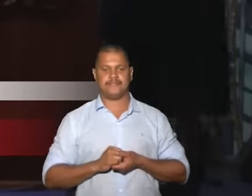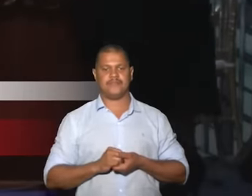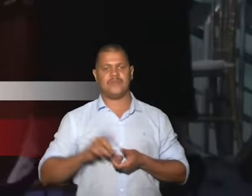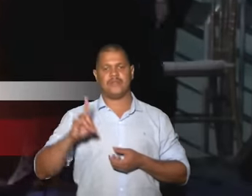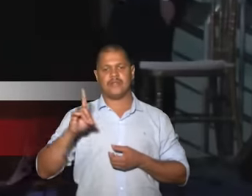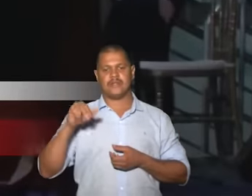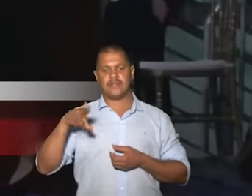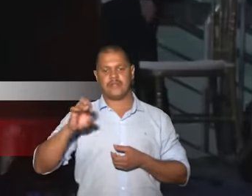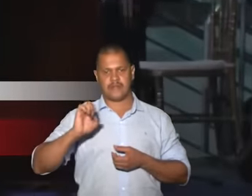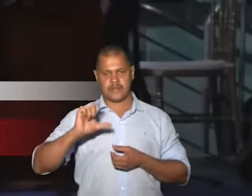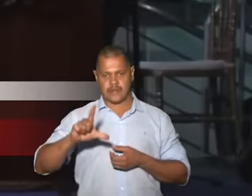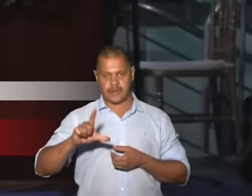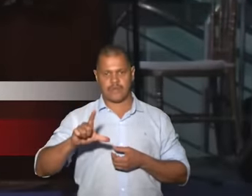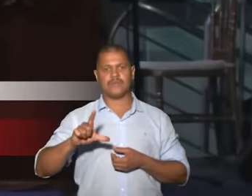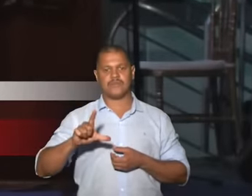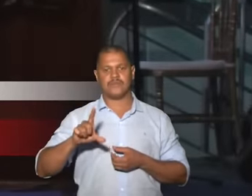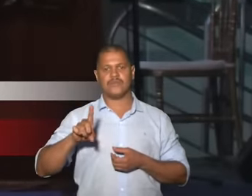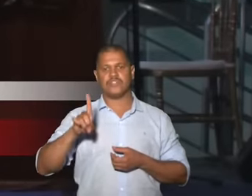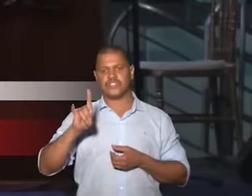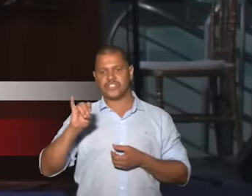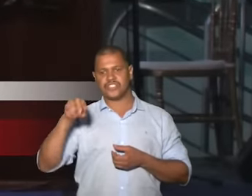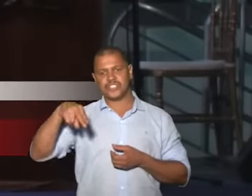Daniel da Fonseca Diniz.